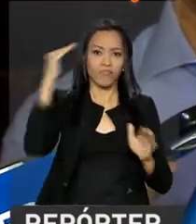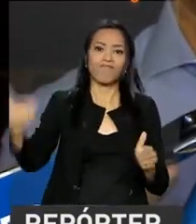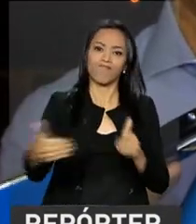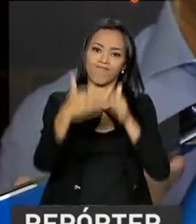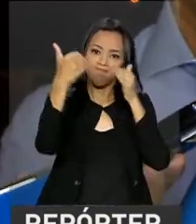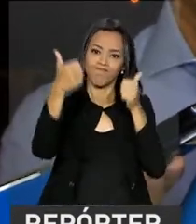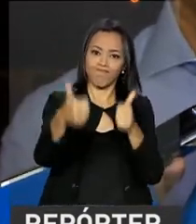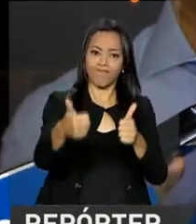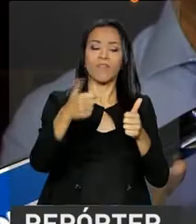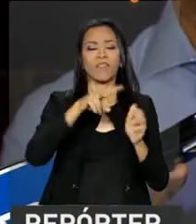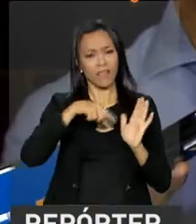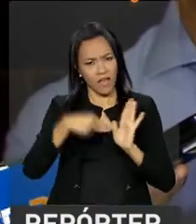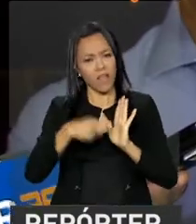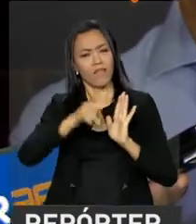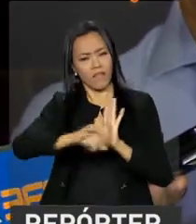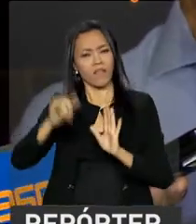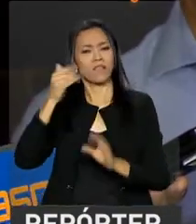que ele será aprovado